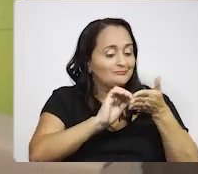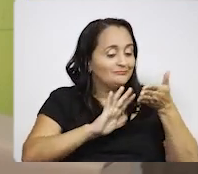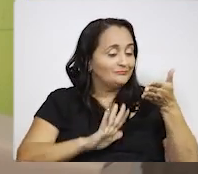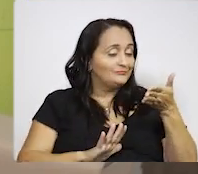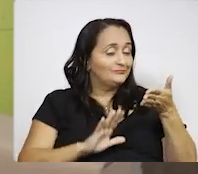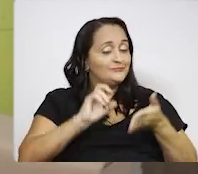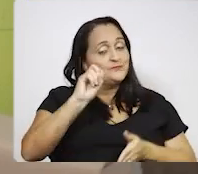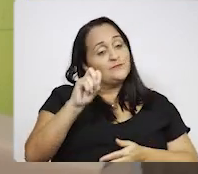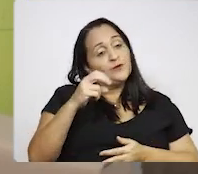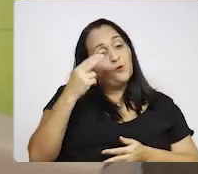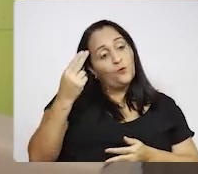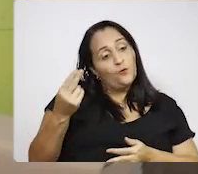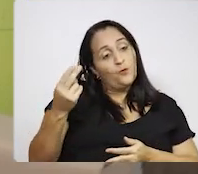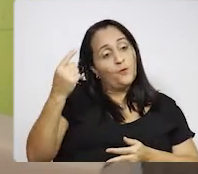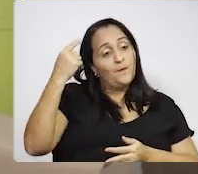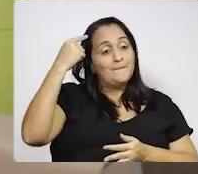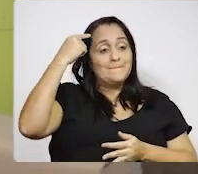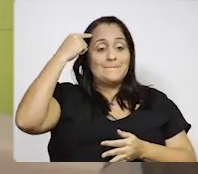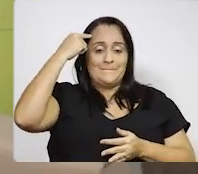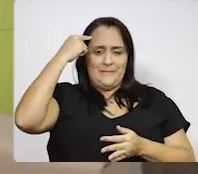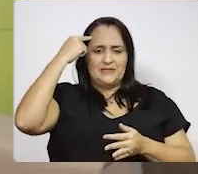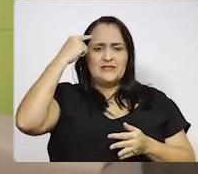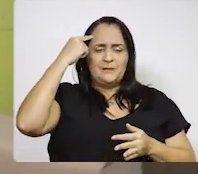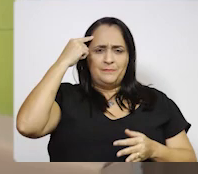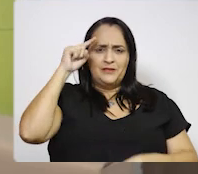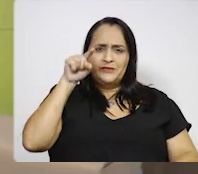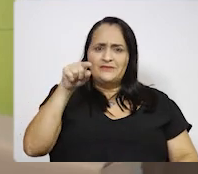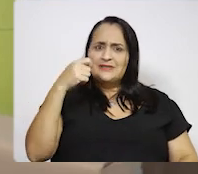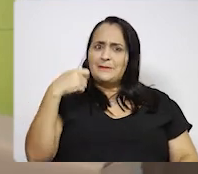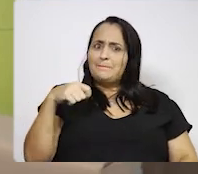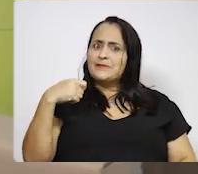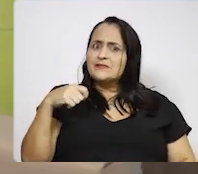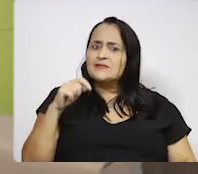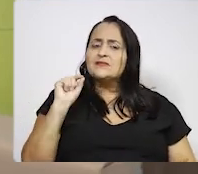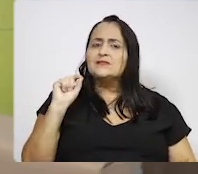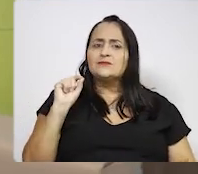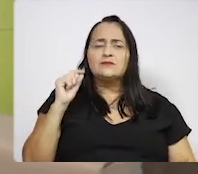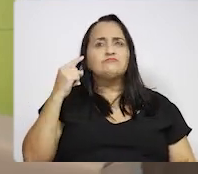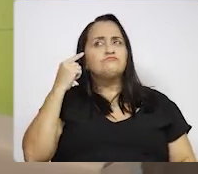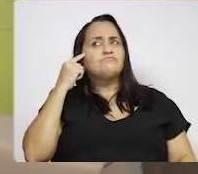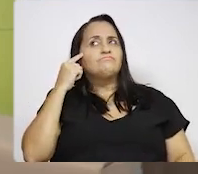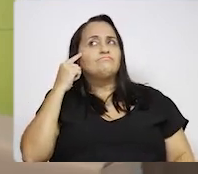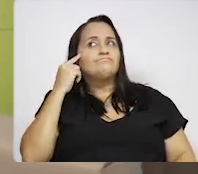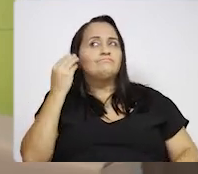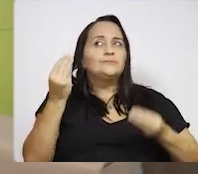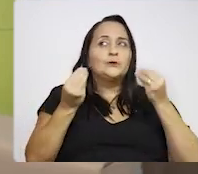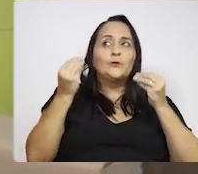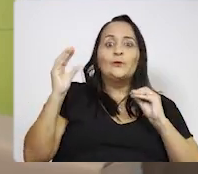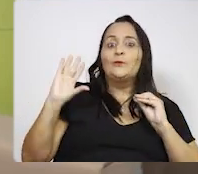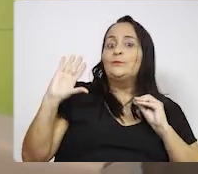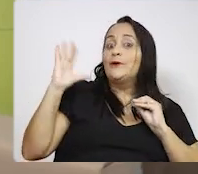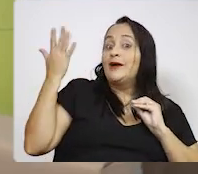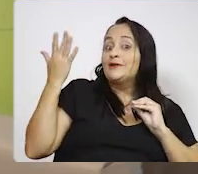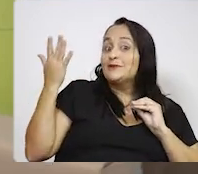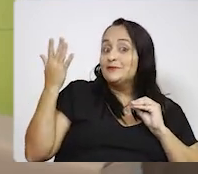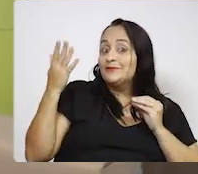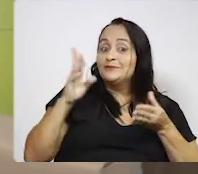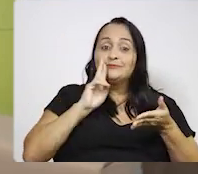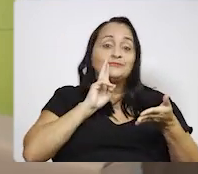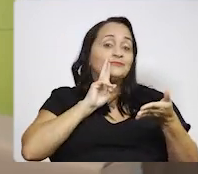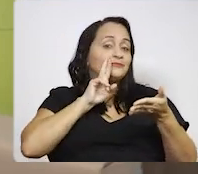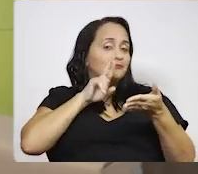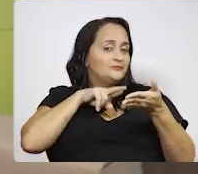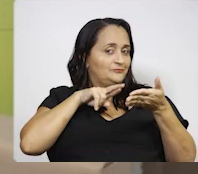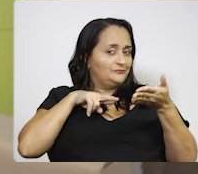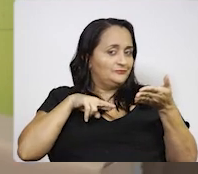percorrer ou um pensamento que você deve ter em relação à maneira de resolver a questão.